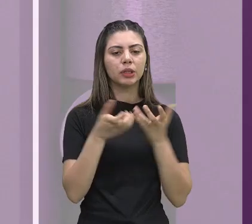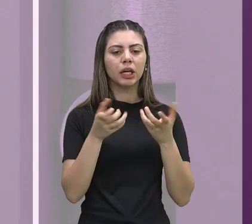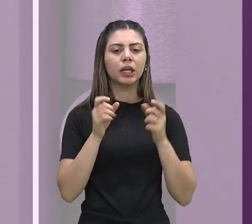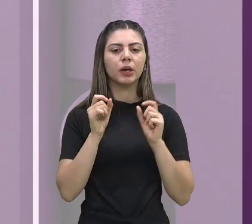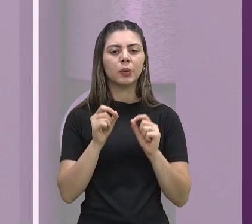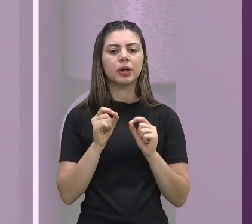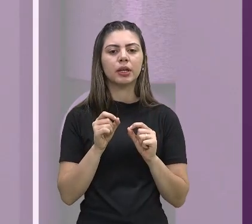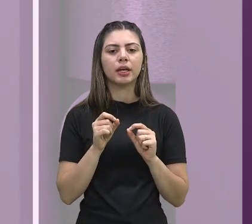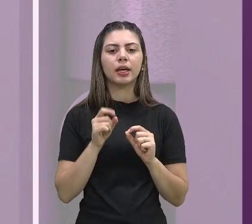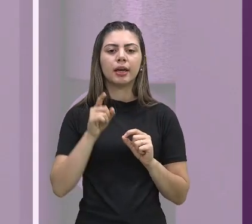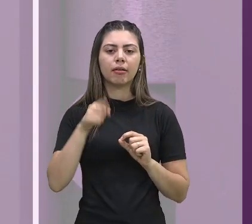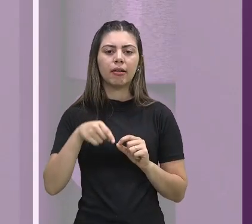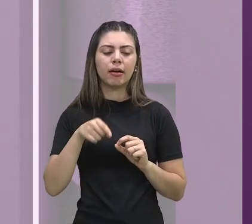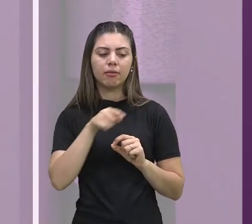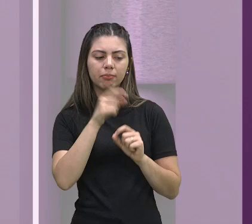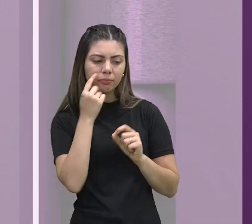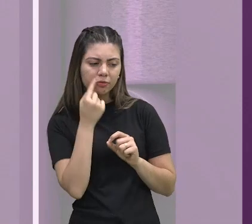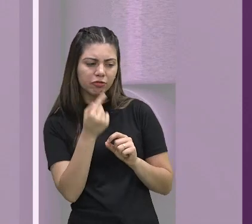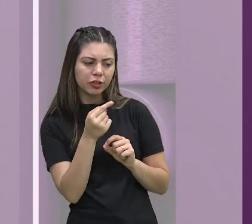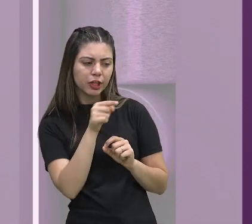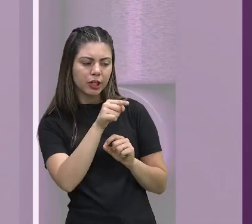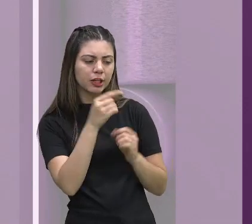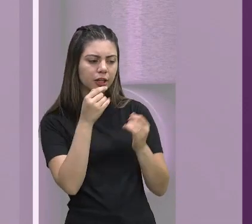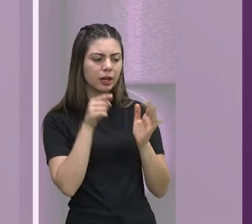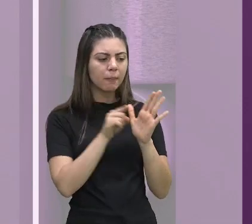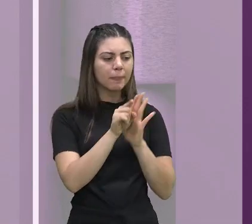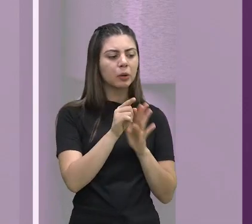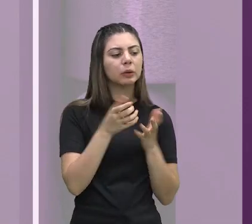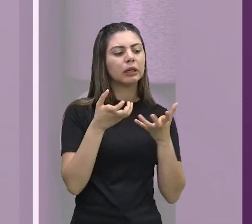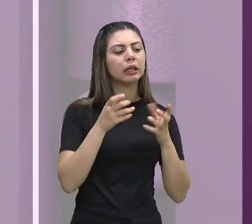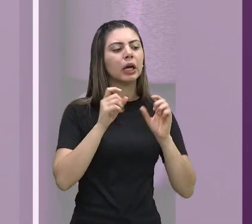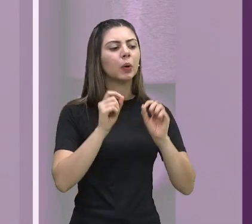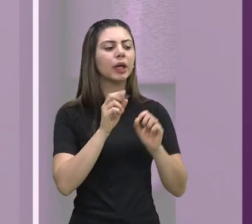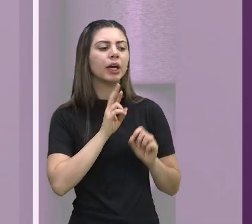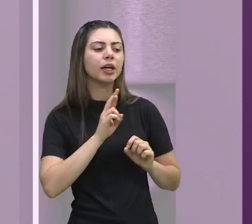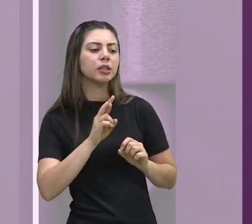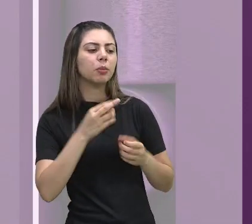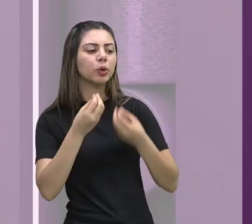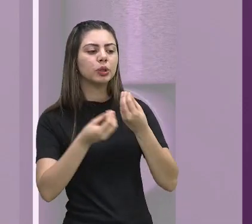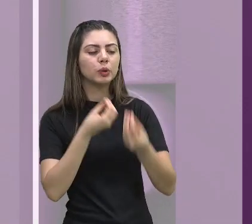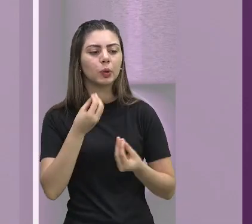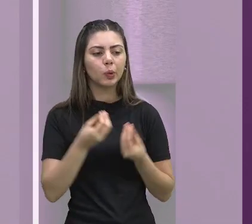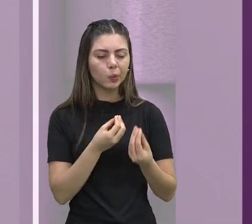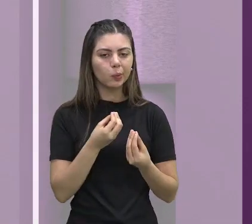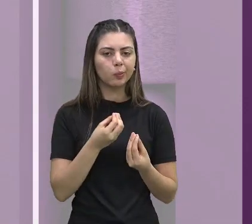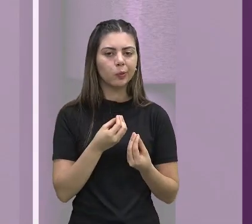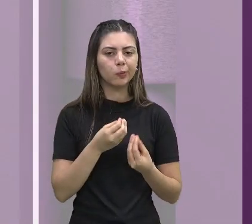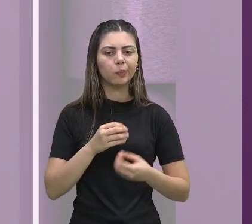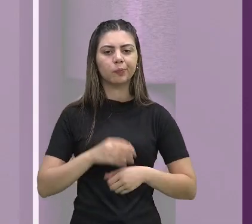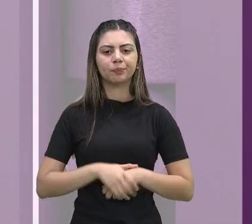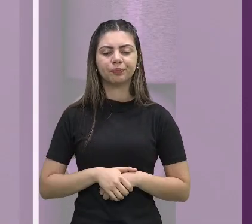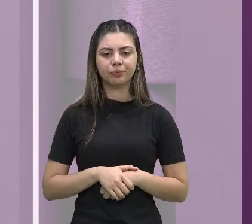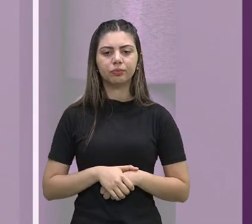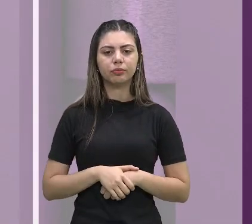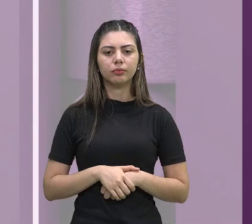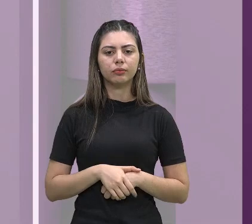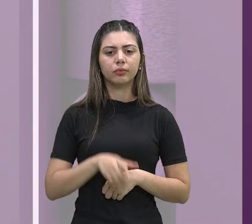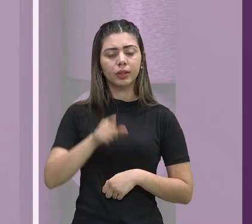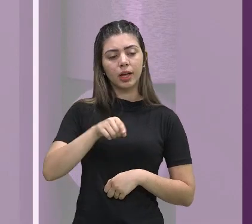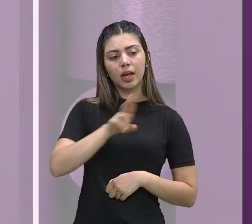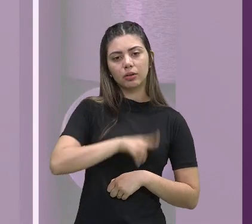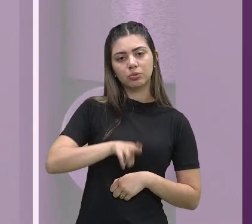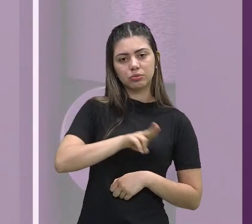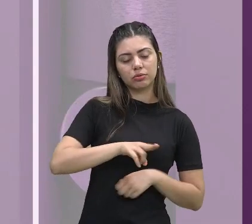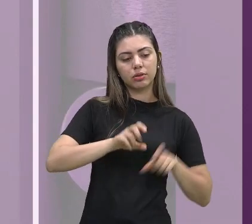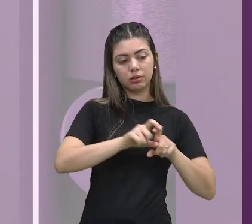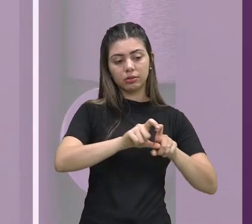equação você tem que olhar aí se foi solicitada a a equação na sua forma